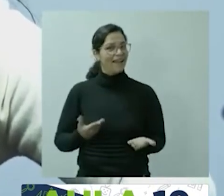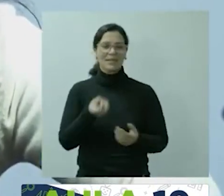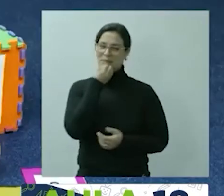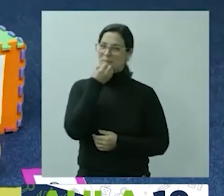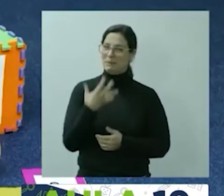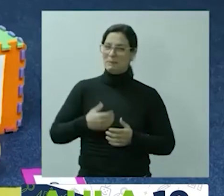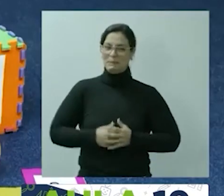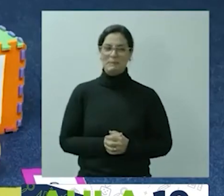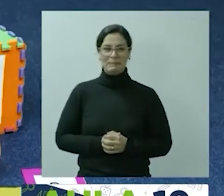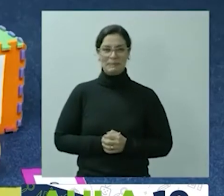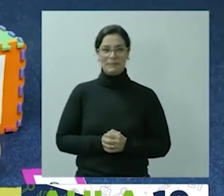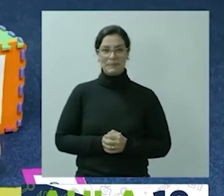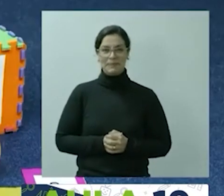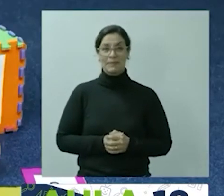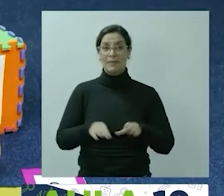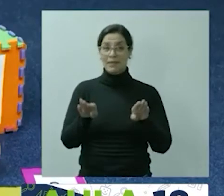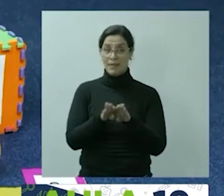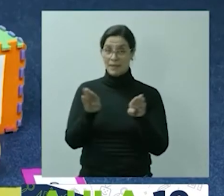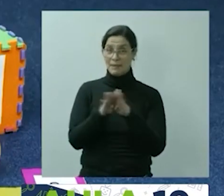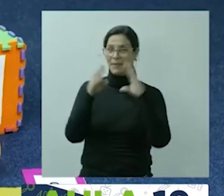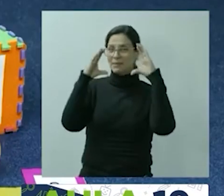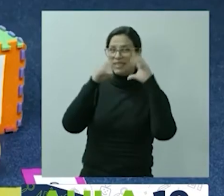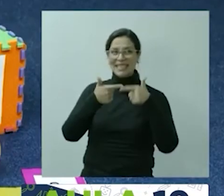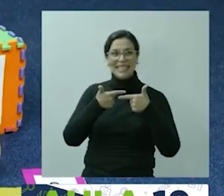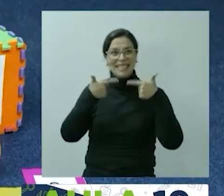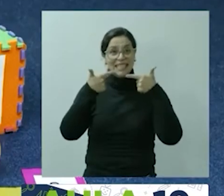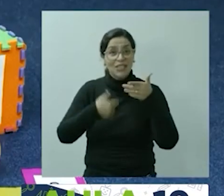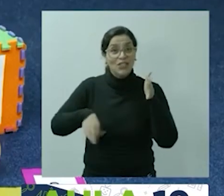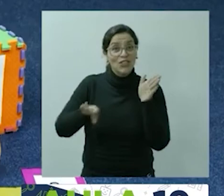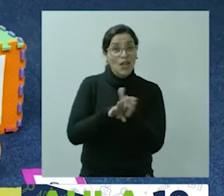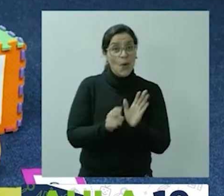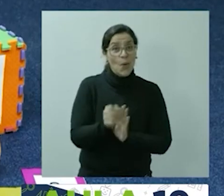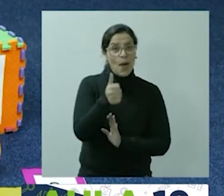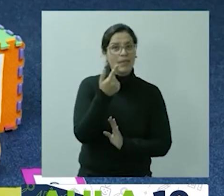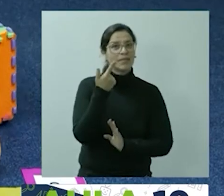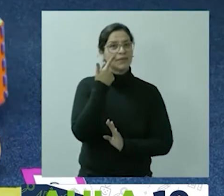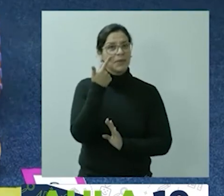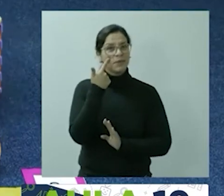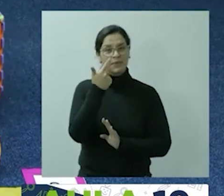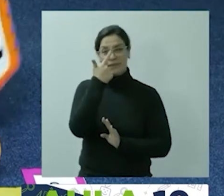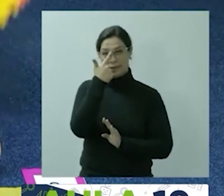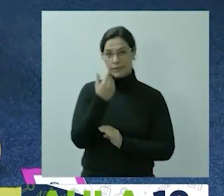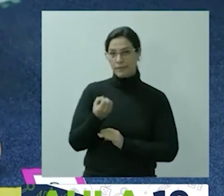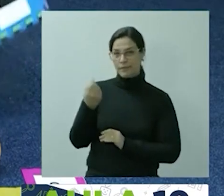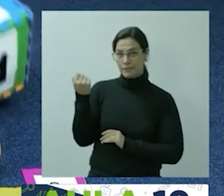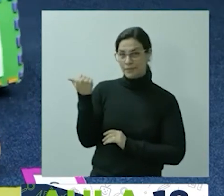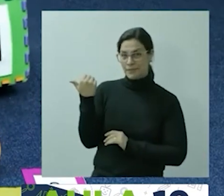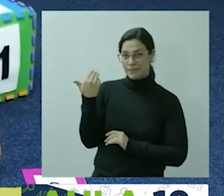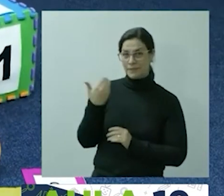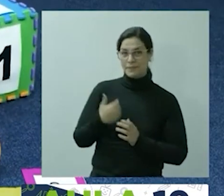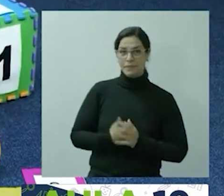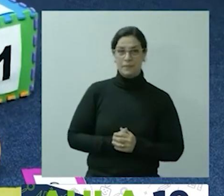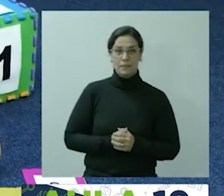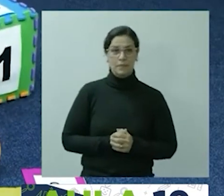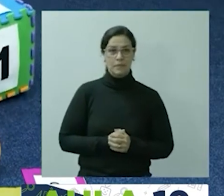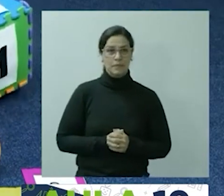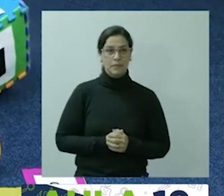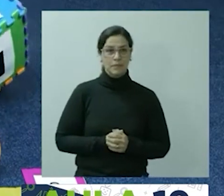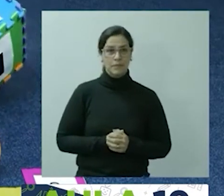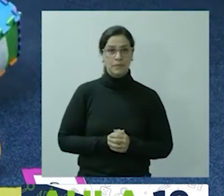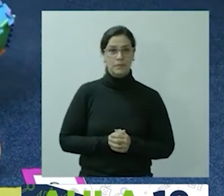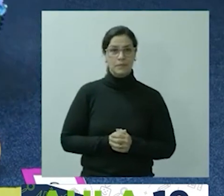Muito bem. Ela está sorrindo. Estamos chegando? Estamos. Falta pouco. Vamos para o